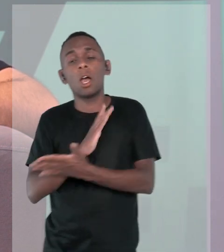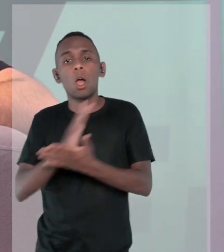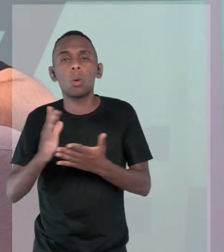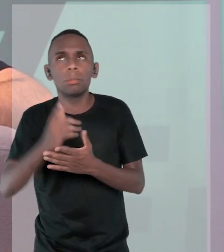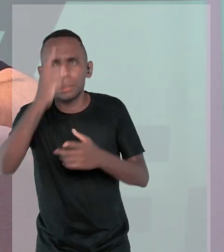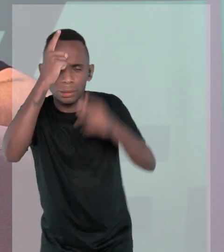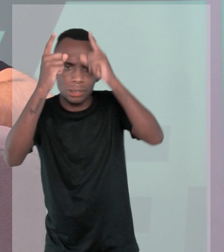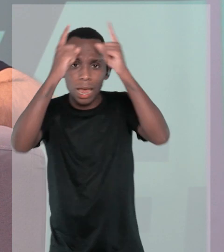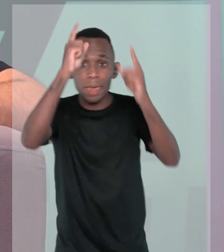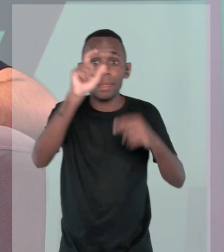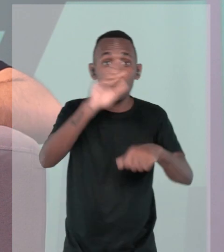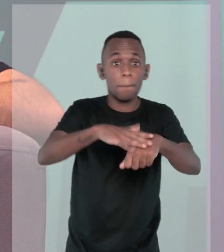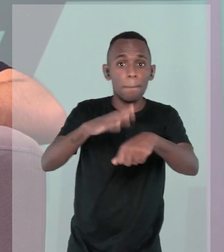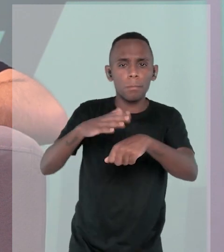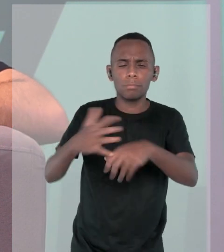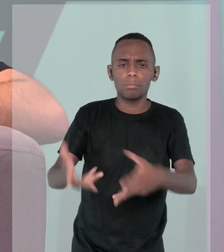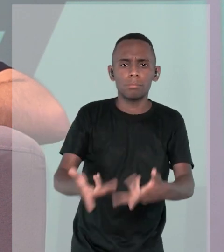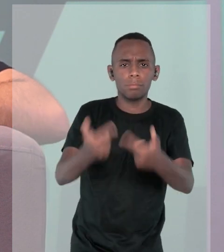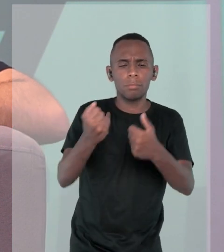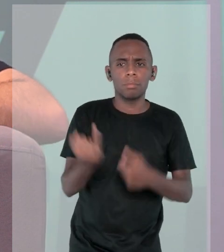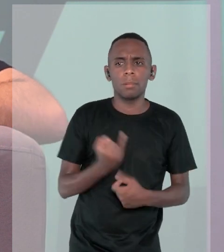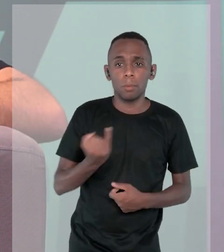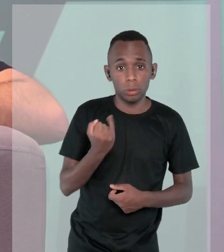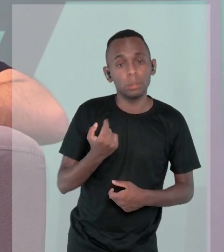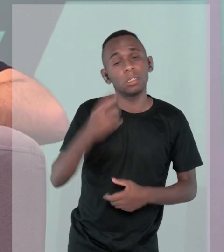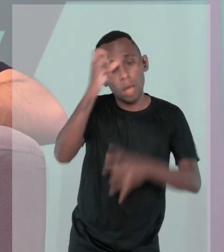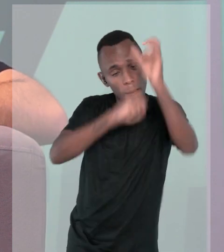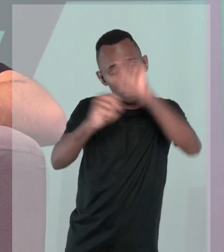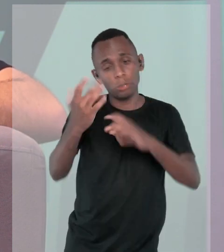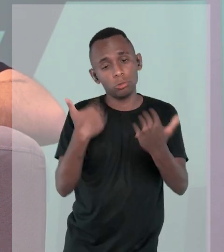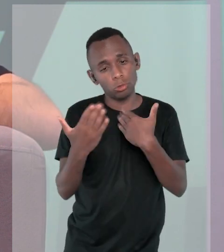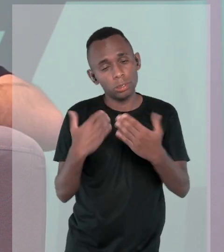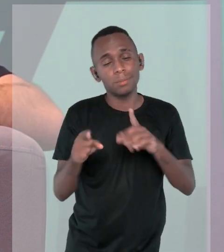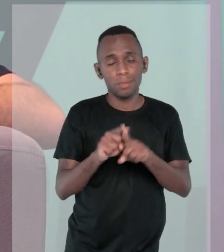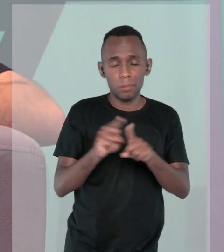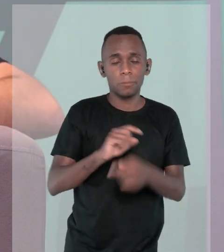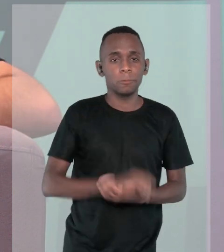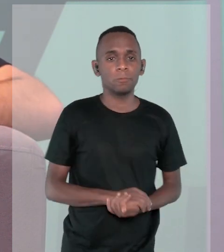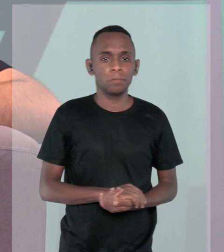de lá que são preciosas. A gente aprende com eles.